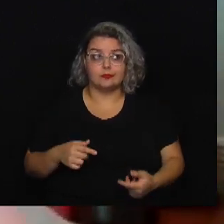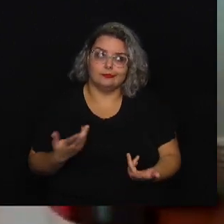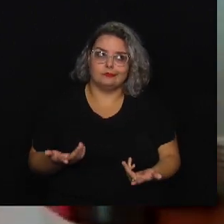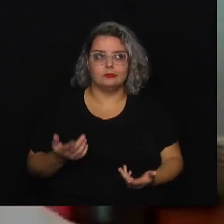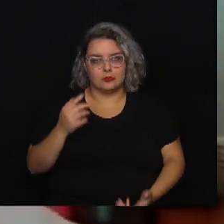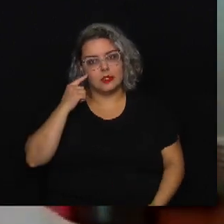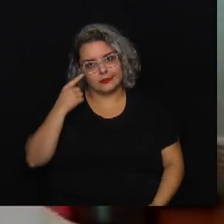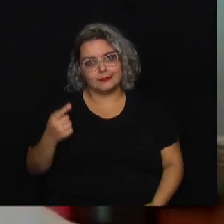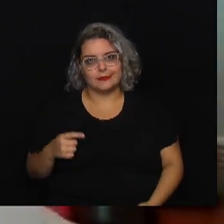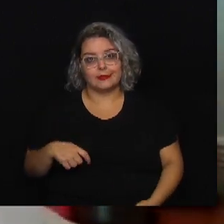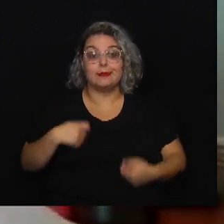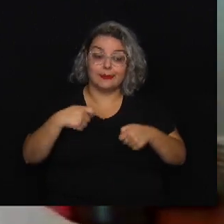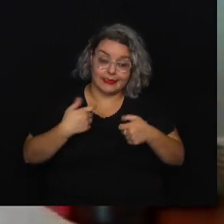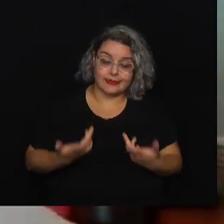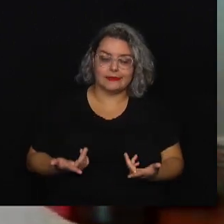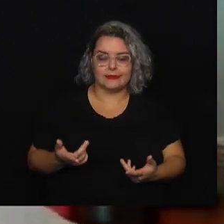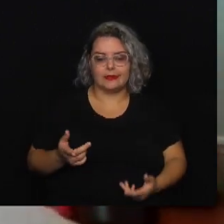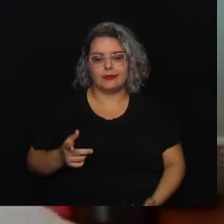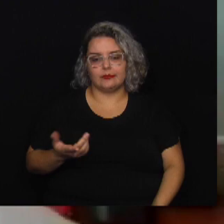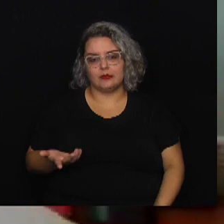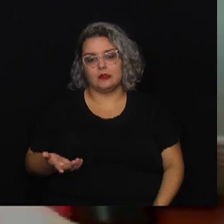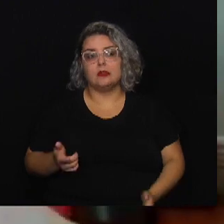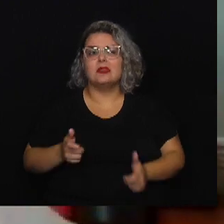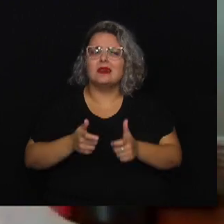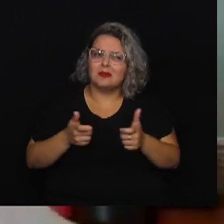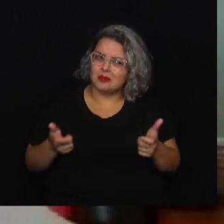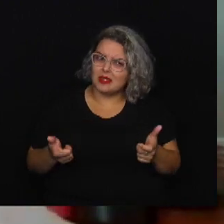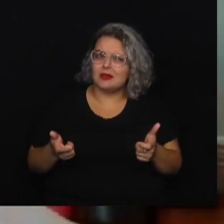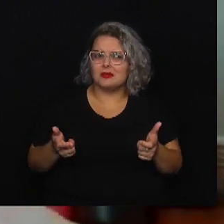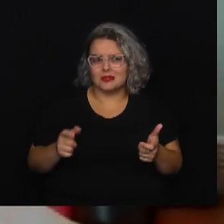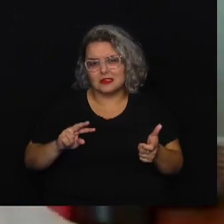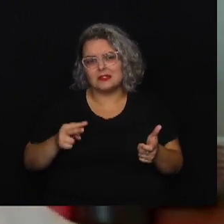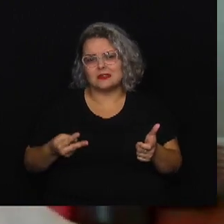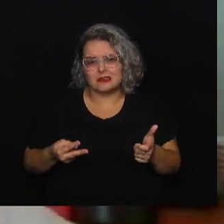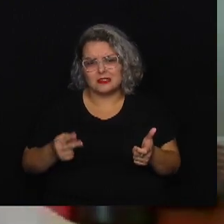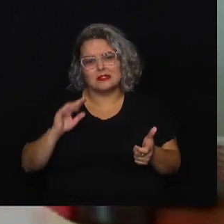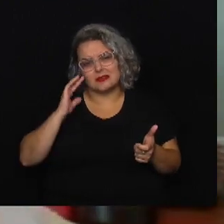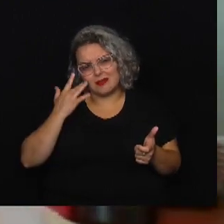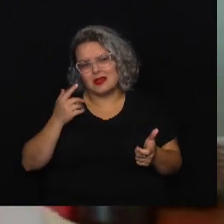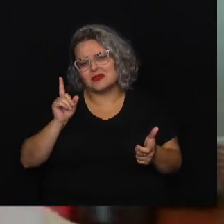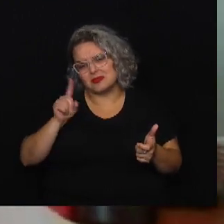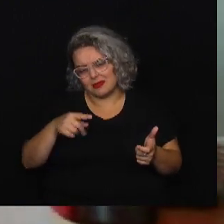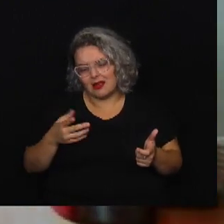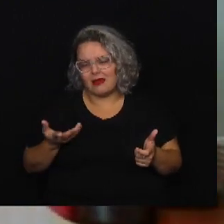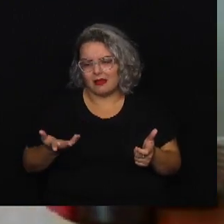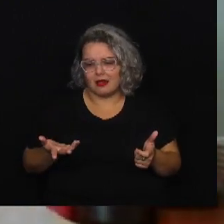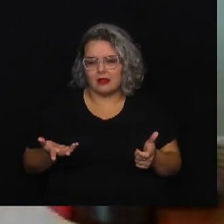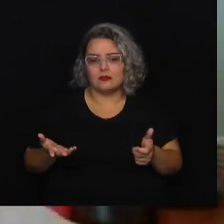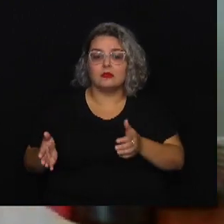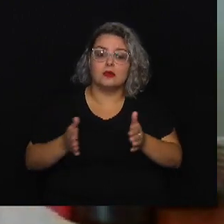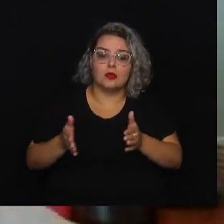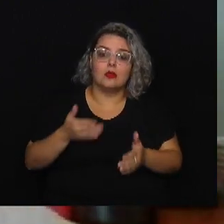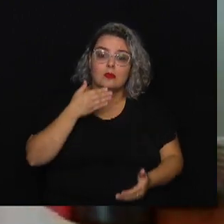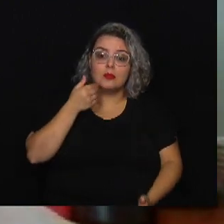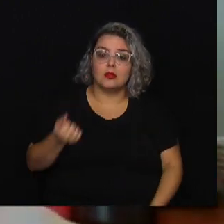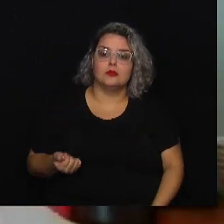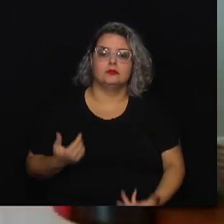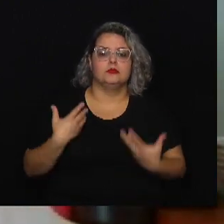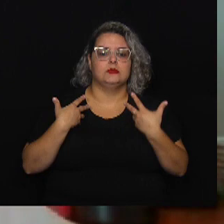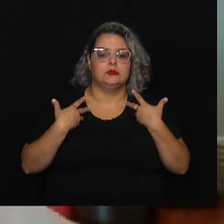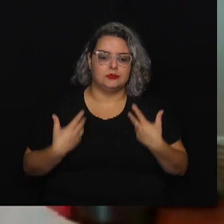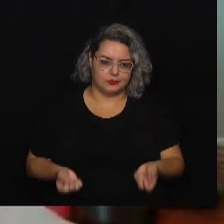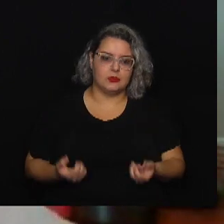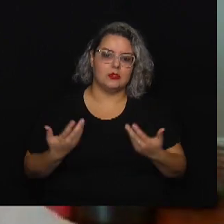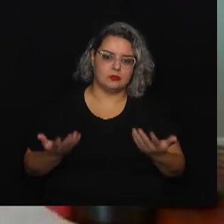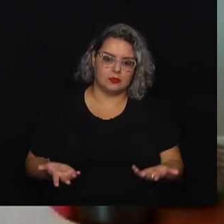que na grande maioria das vezes, acho que é sim, né? Então eu acho que agora a hora que a gente os recebe, é hora da